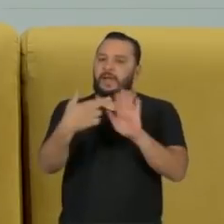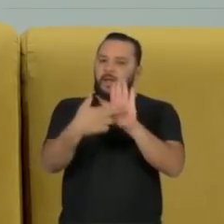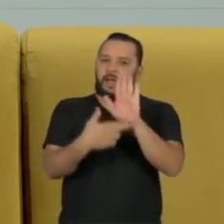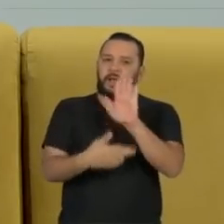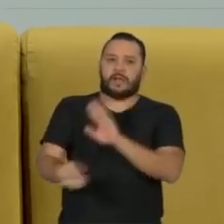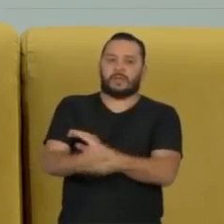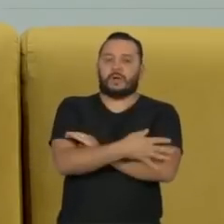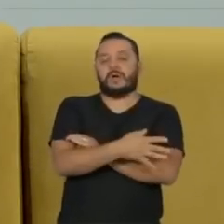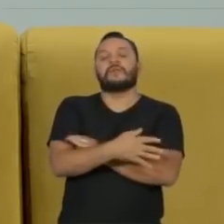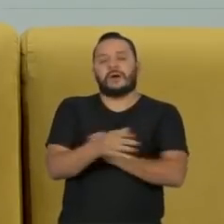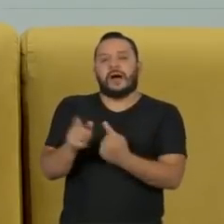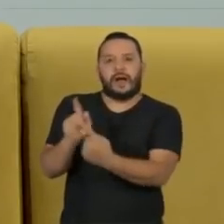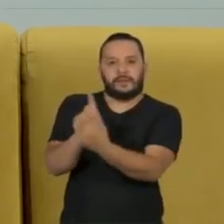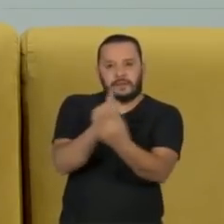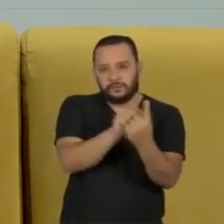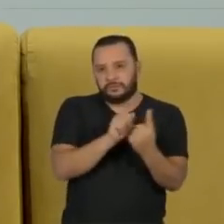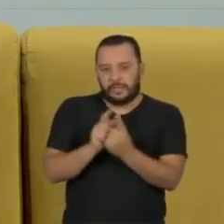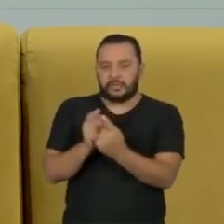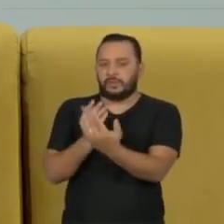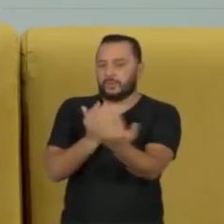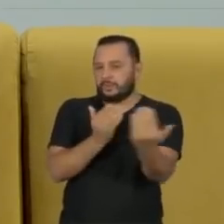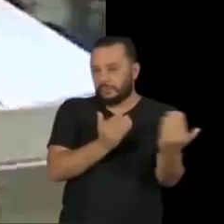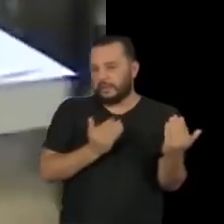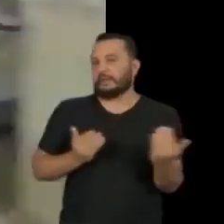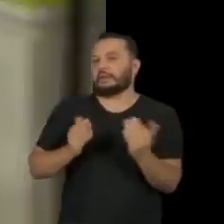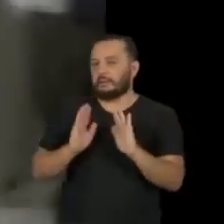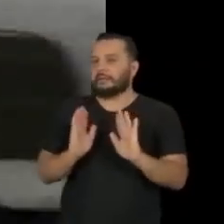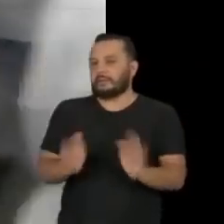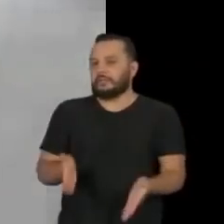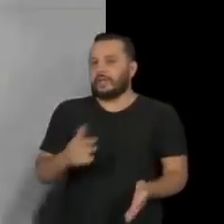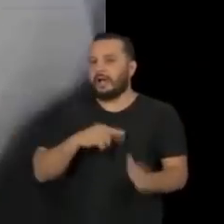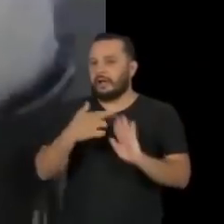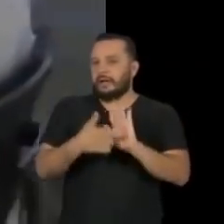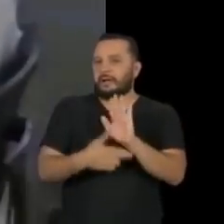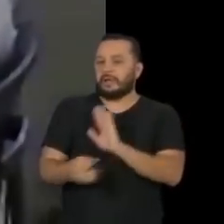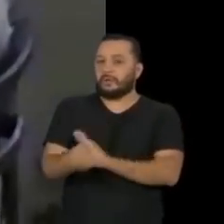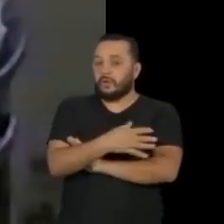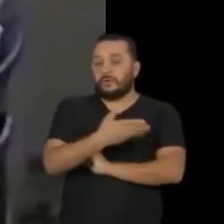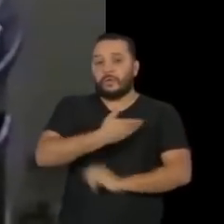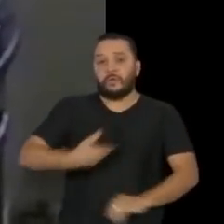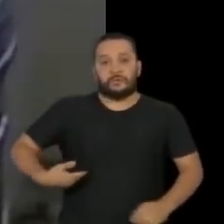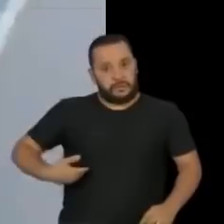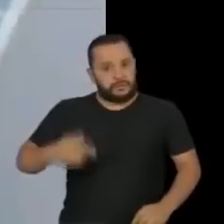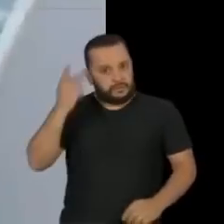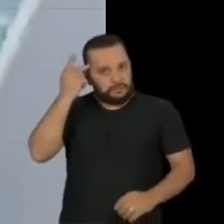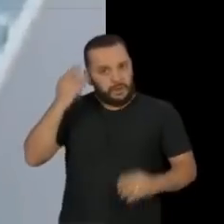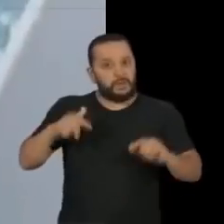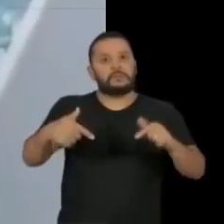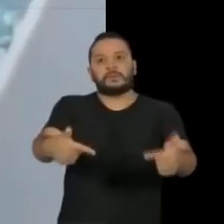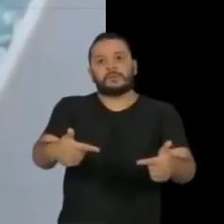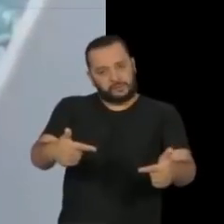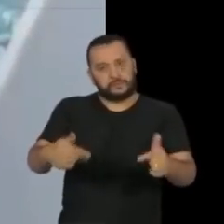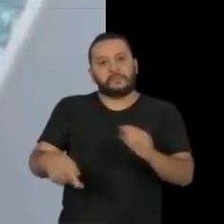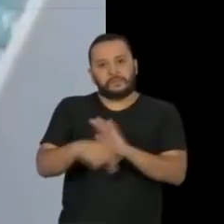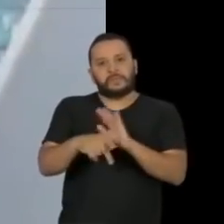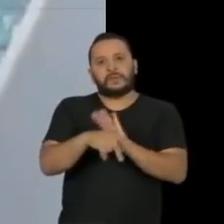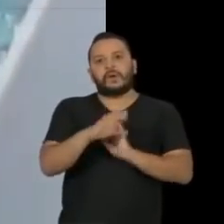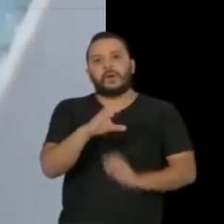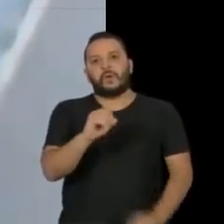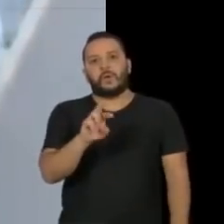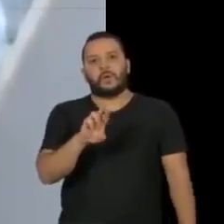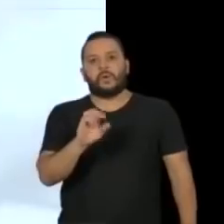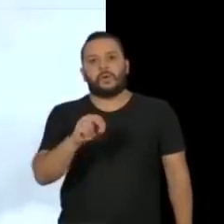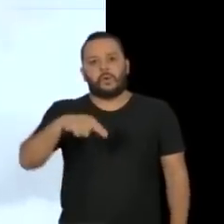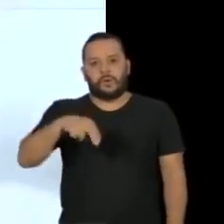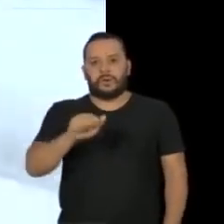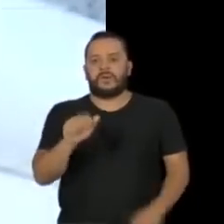para atendimento dos casos com suspeita de contaminação. A medida que o governo do estado tomou em relação ao coronavírus envolve os municípios e